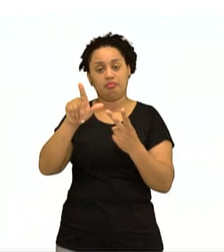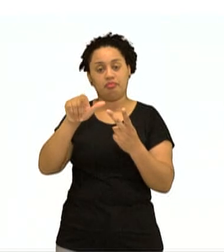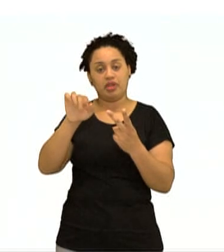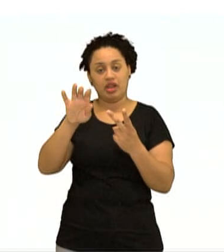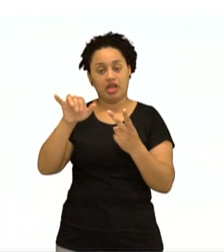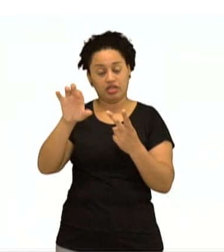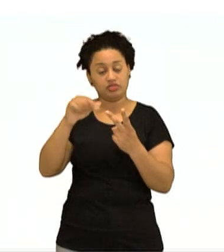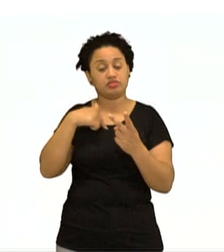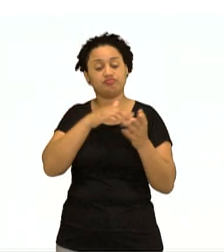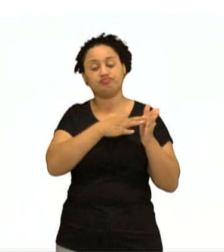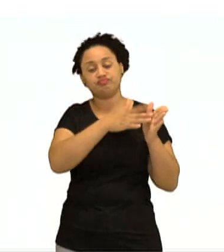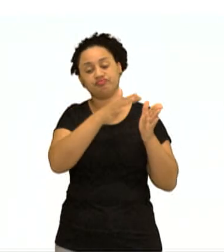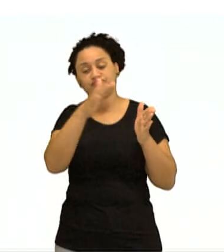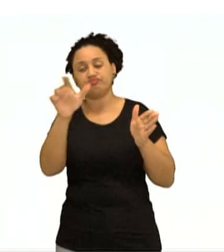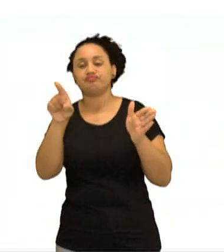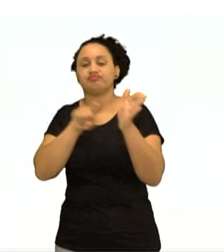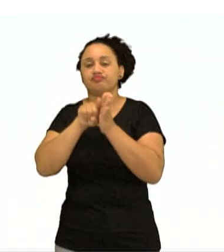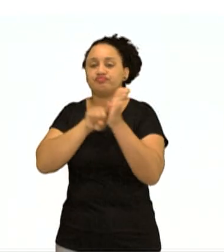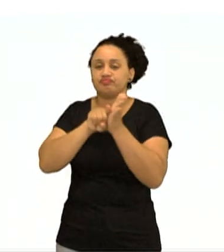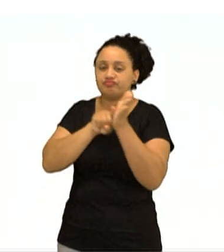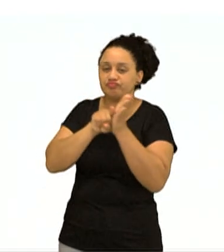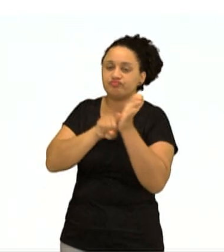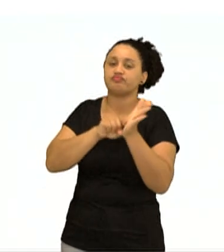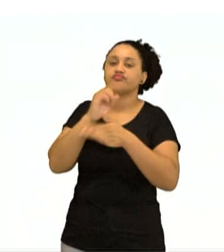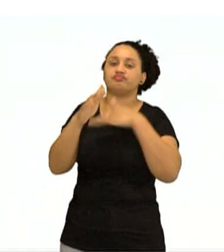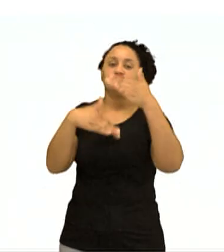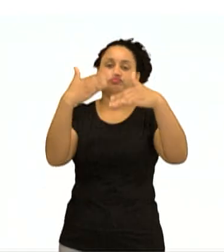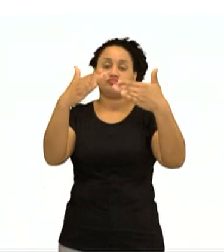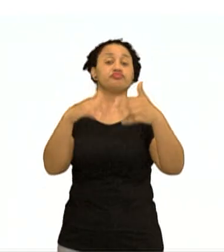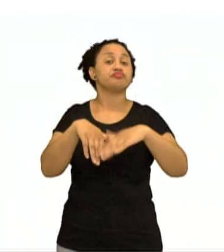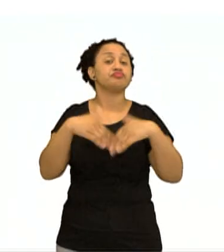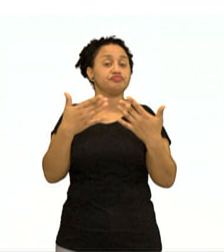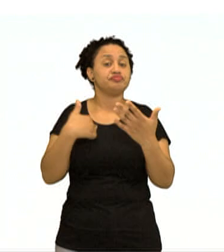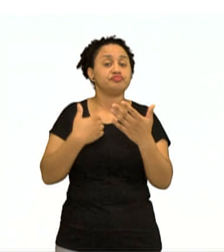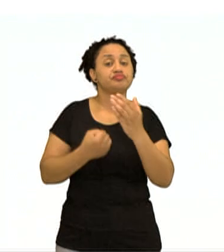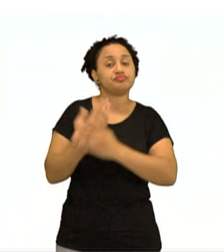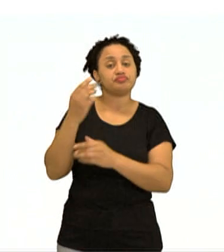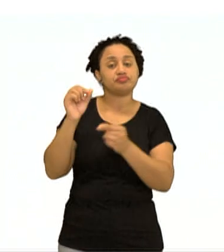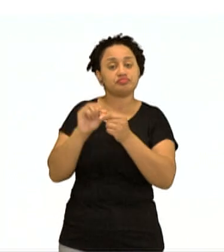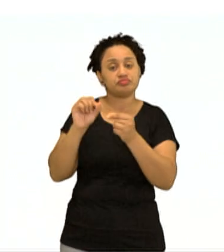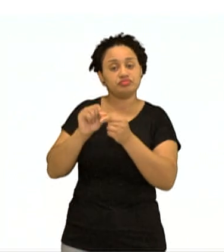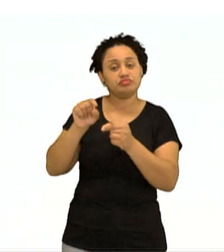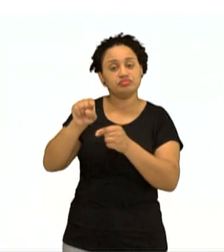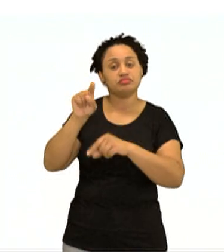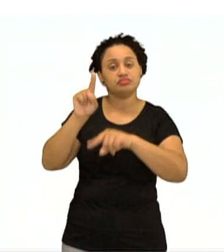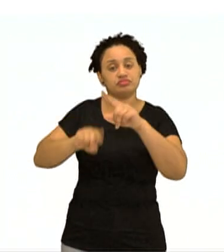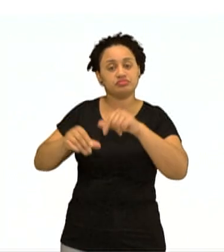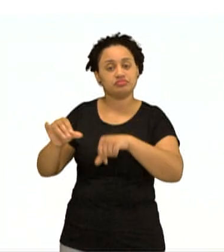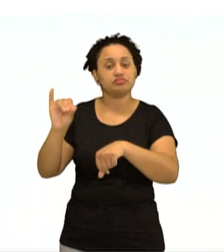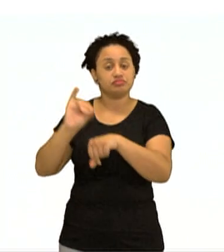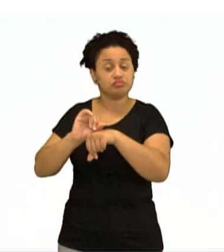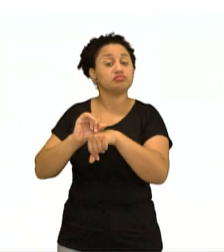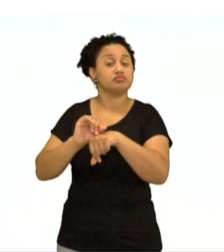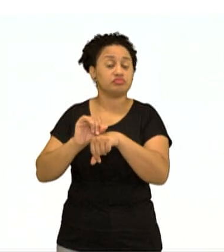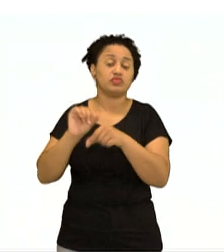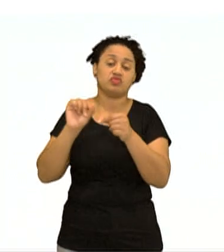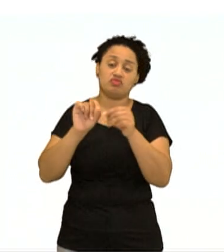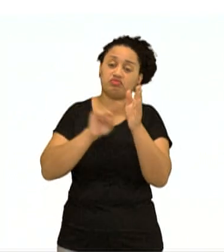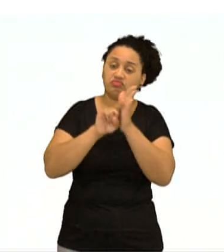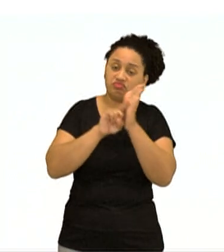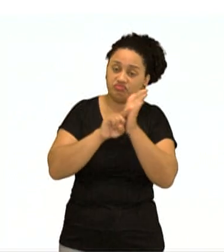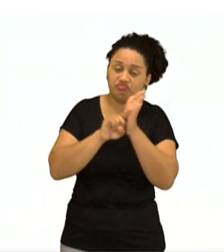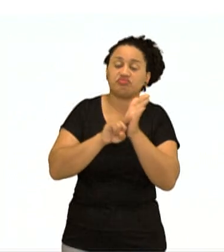de pesquisa e de desenvolvimento. Ou seja, para fabricar, produzir esses objetos, é feito